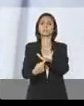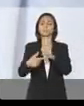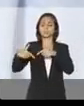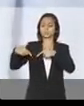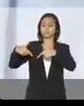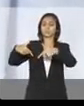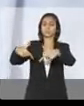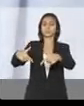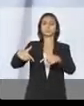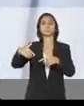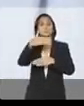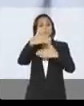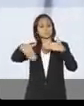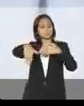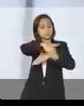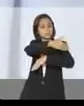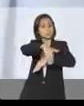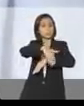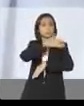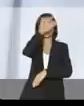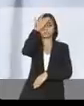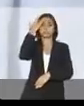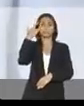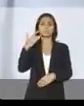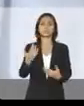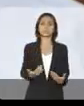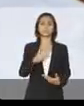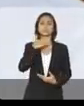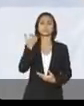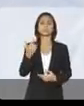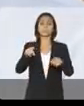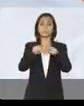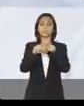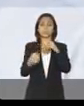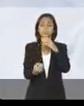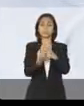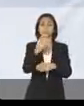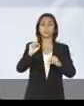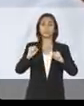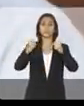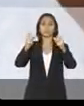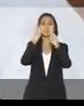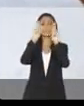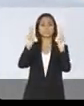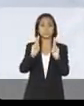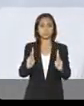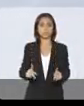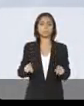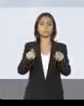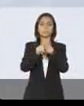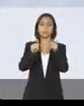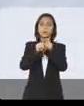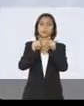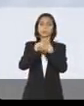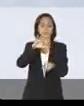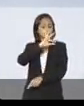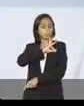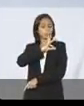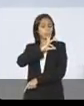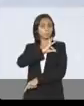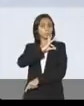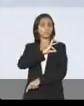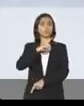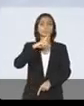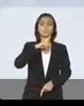ações levem a tiroteios e vitimizem inocentes e policiais. Também vou criar a Força da Paz, uma força-tarefa com